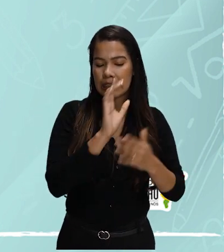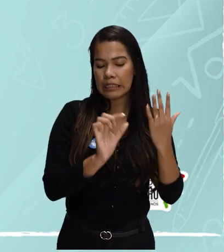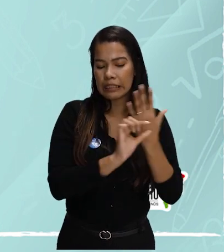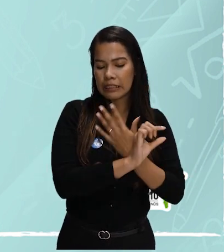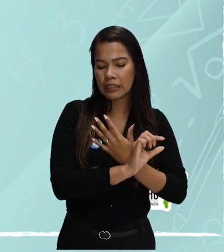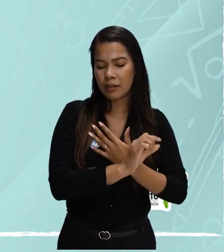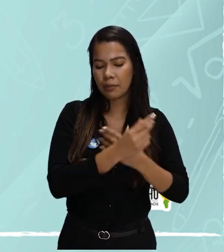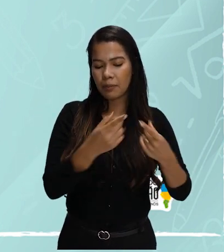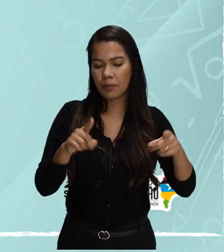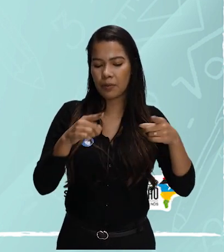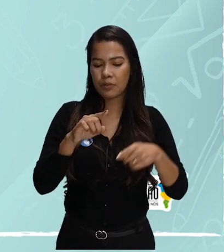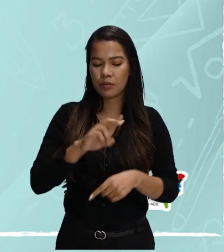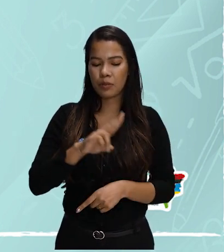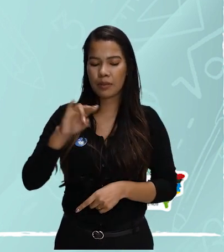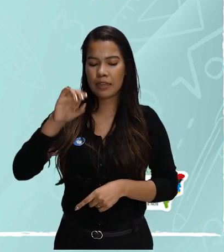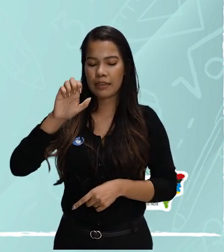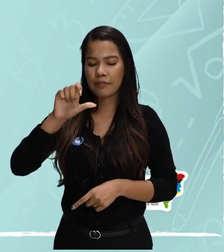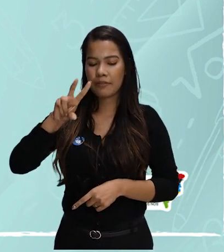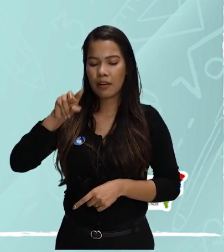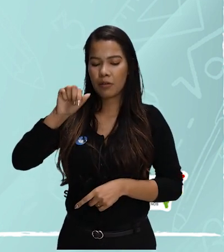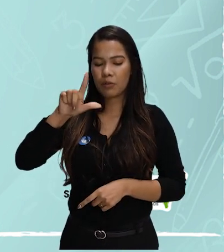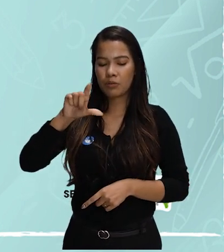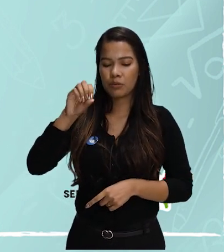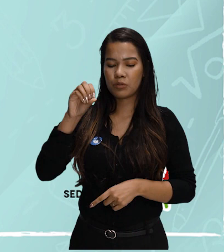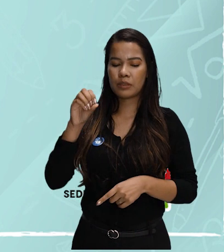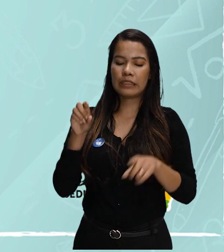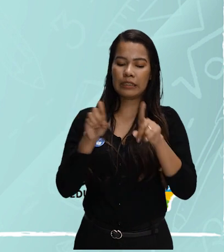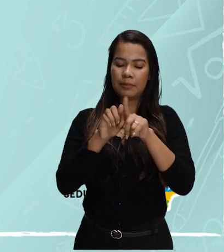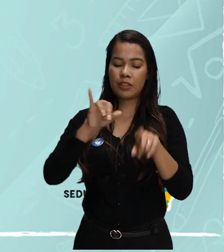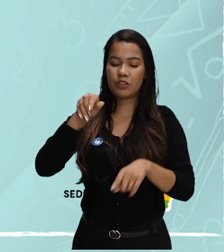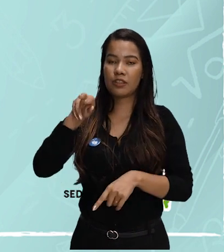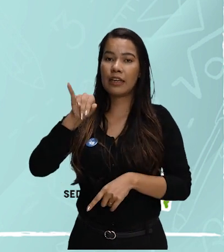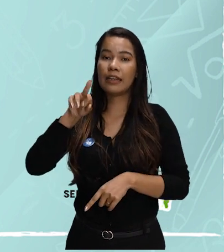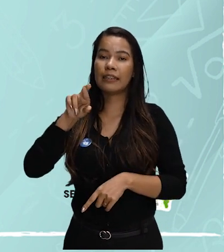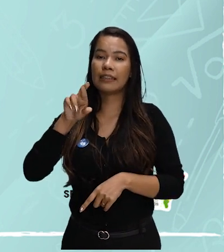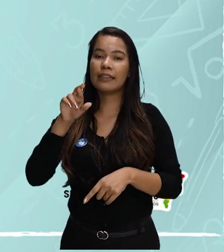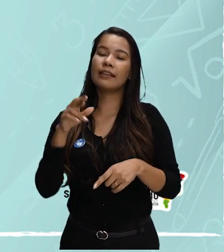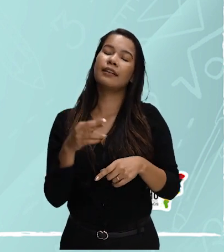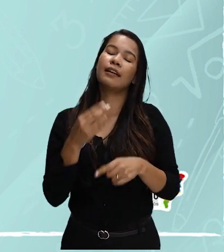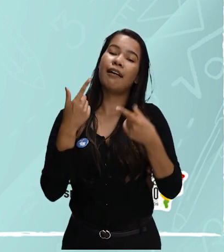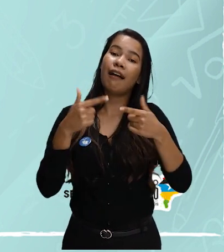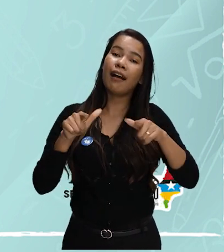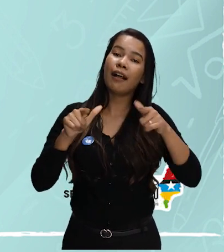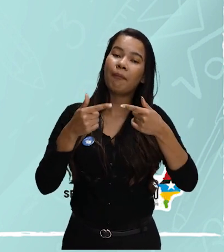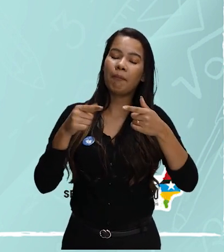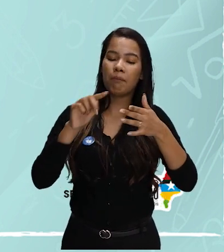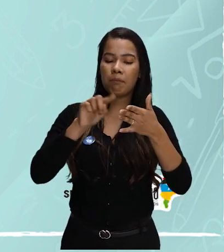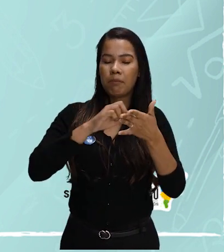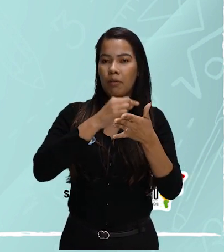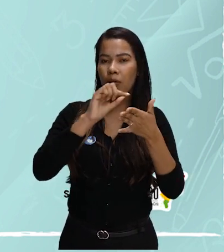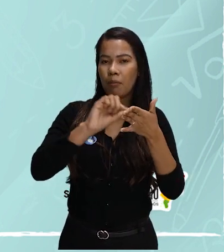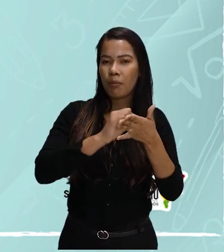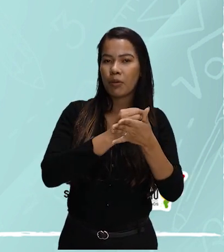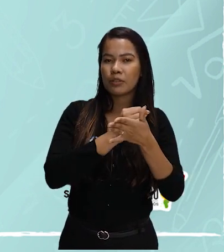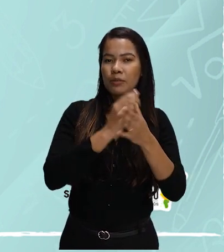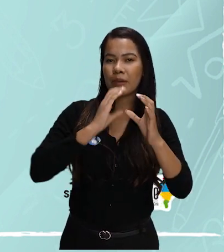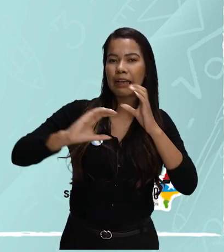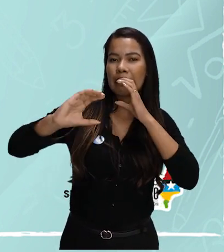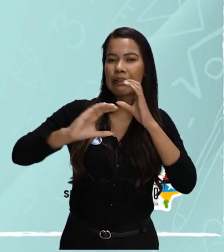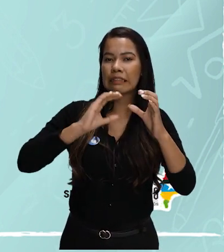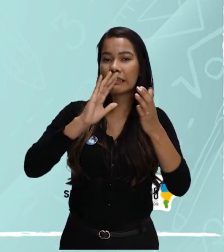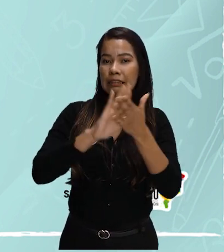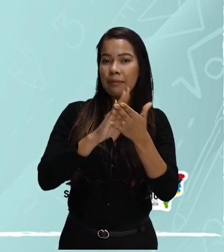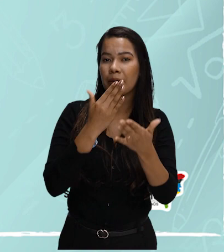Gouveia e Jair Amorim. Esta letra de música é uma canção, ela foi interpretada por um cantor